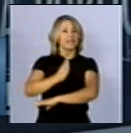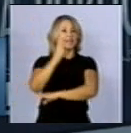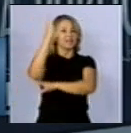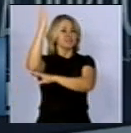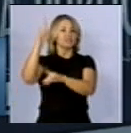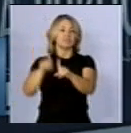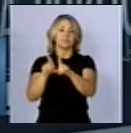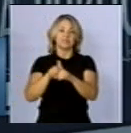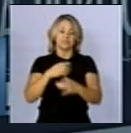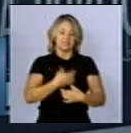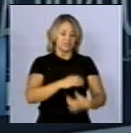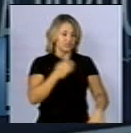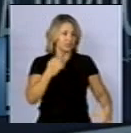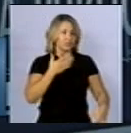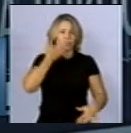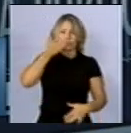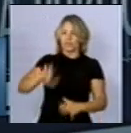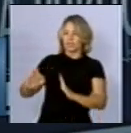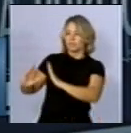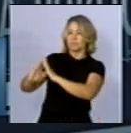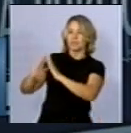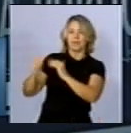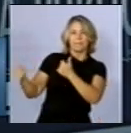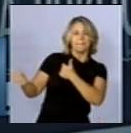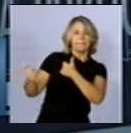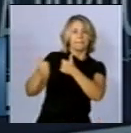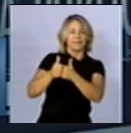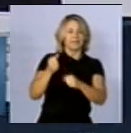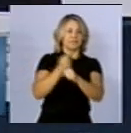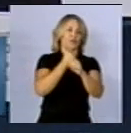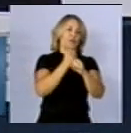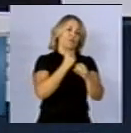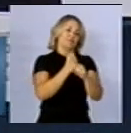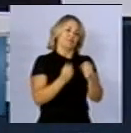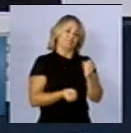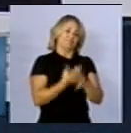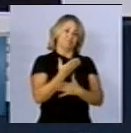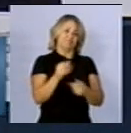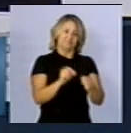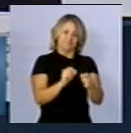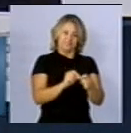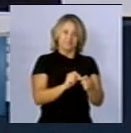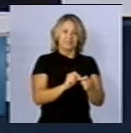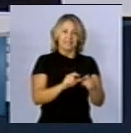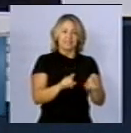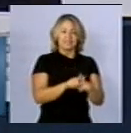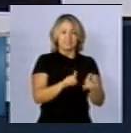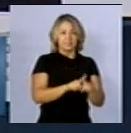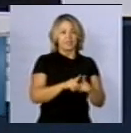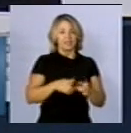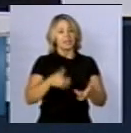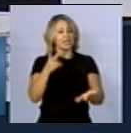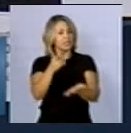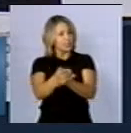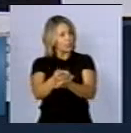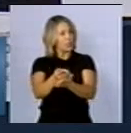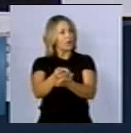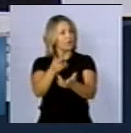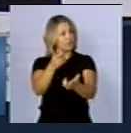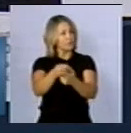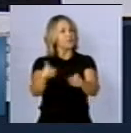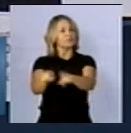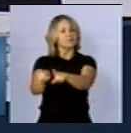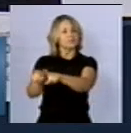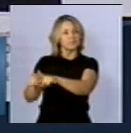elétricos aceita morar próximos das obras que produzem da mesma forma duas besto que nós tivemos uma audiência